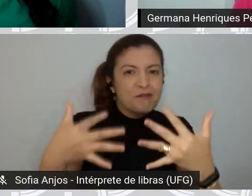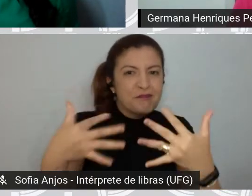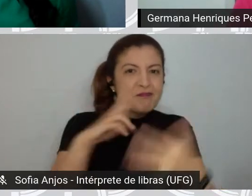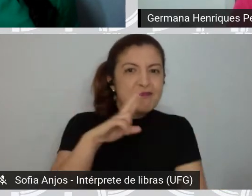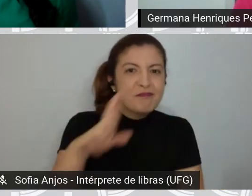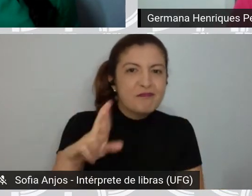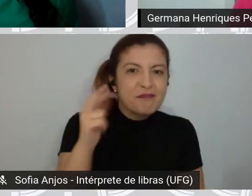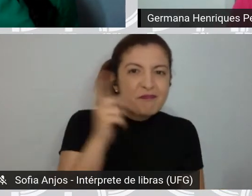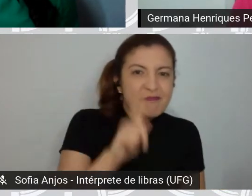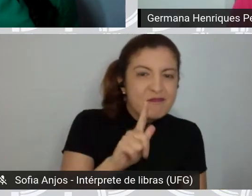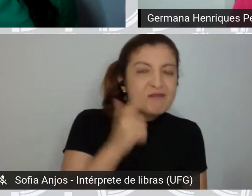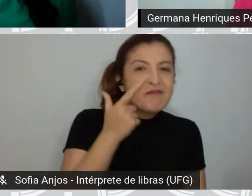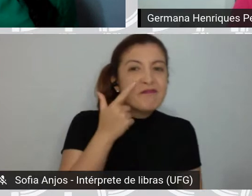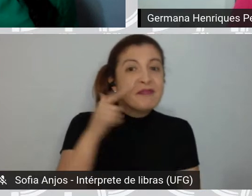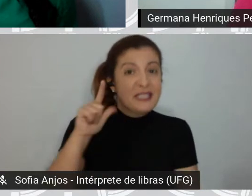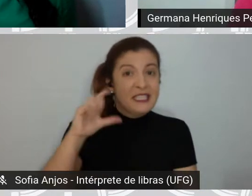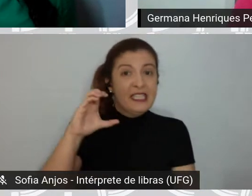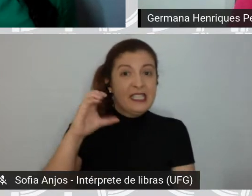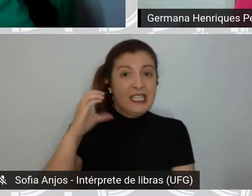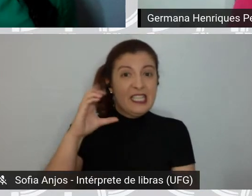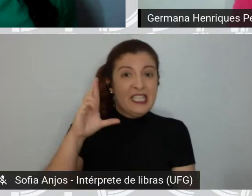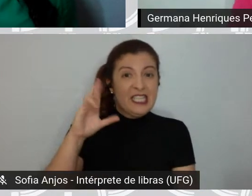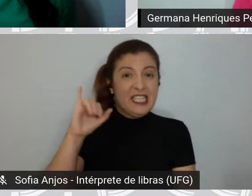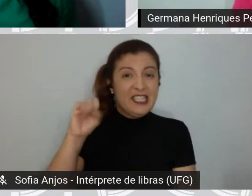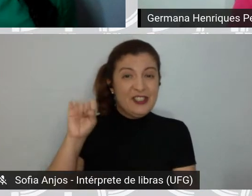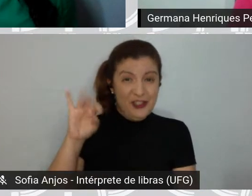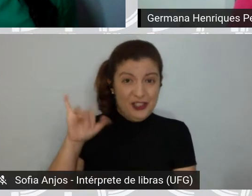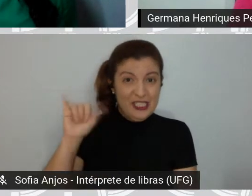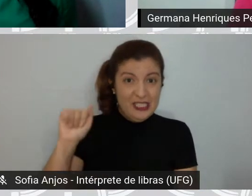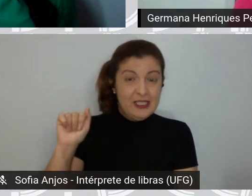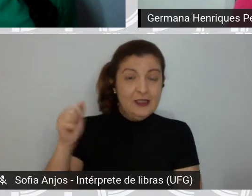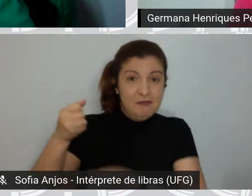nós estamos aqui pleiteando, né,